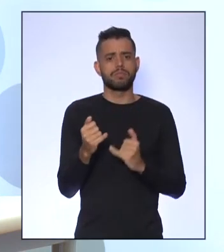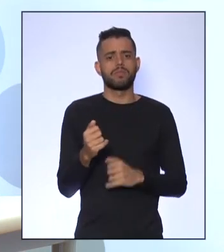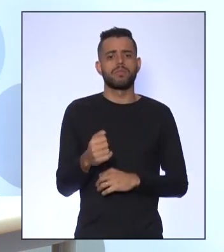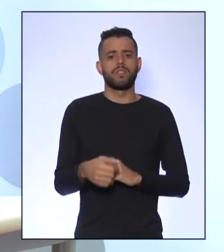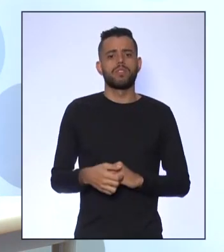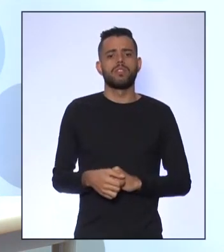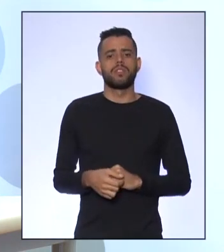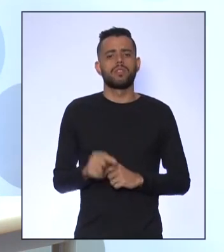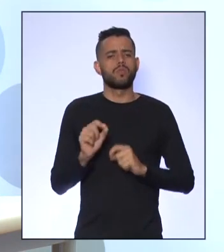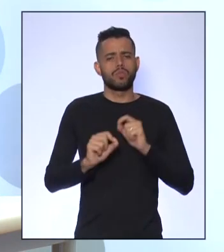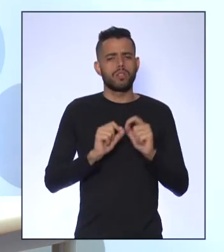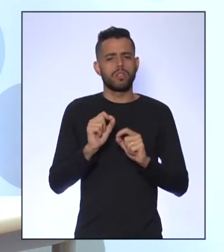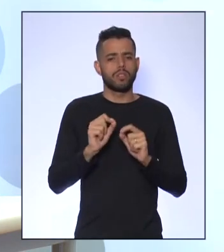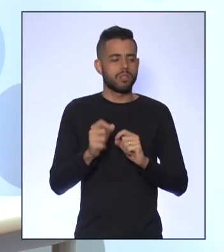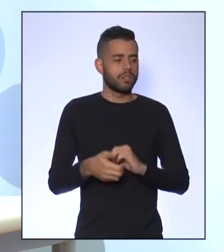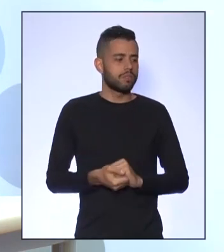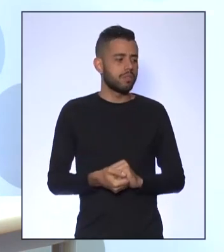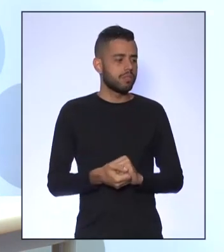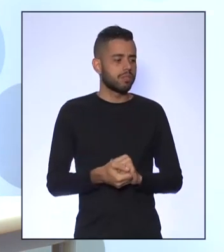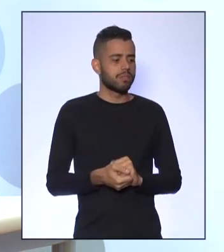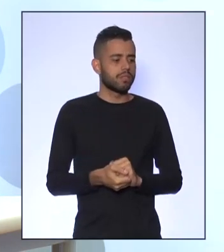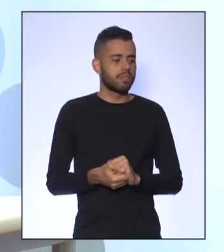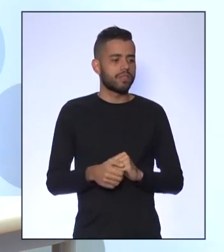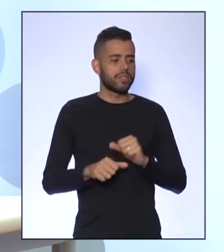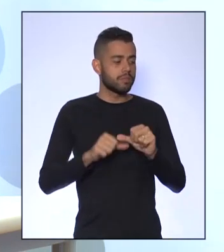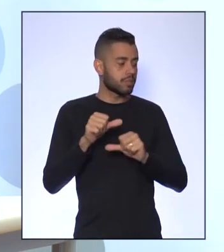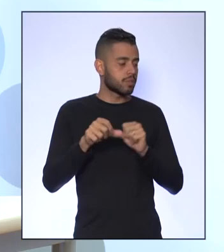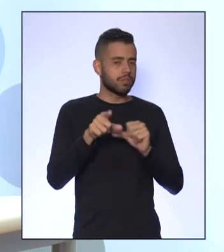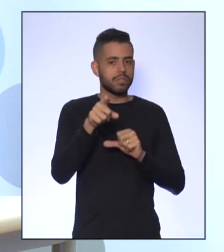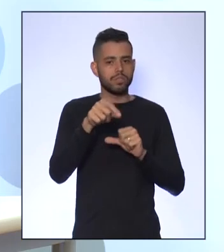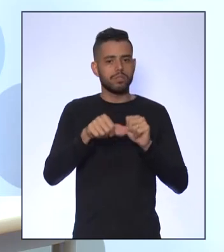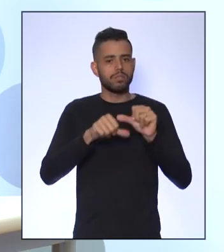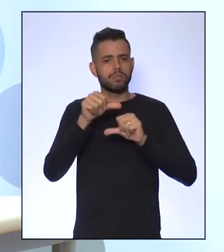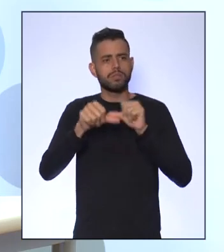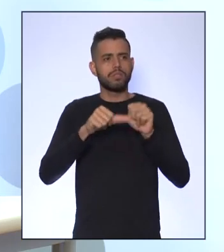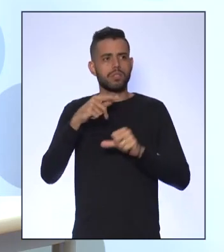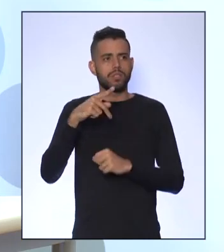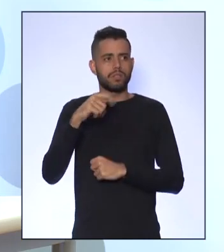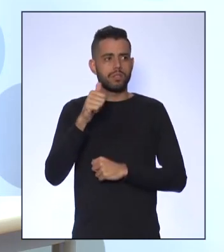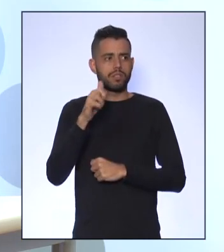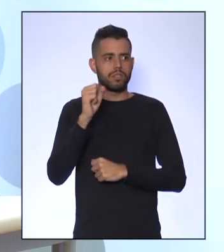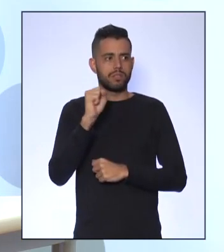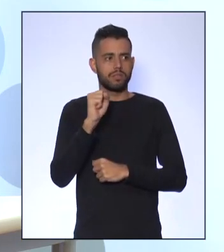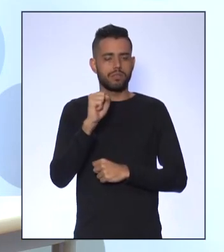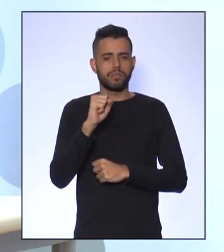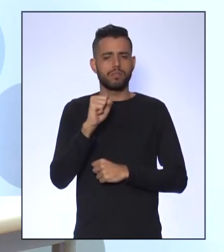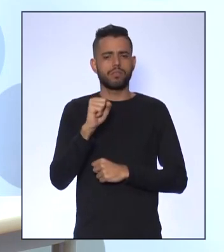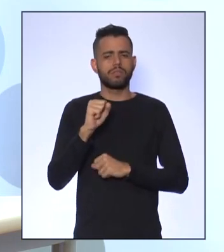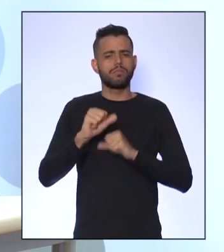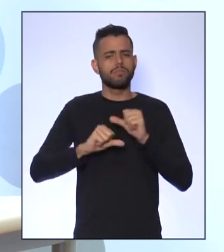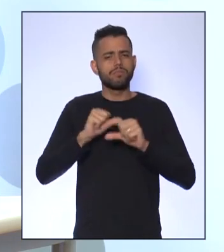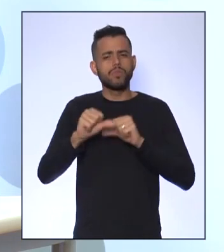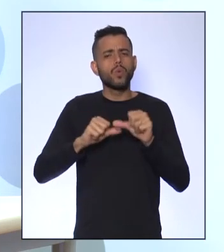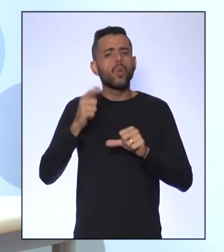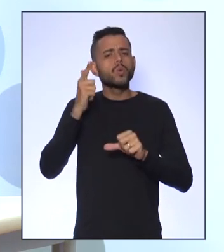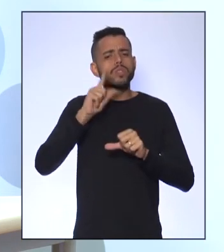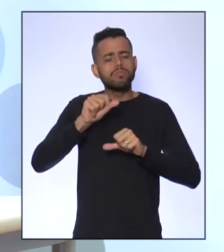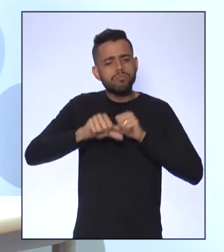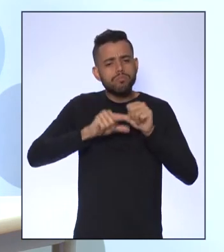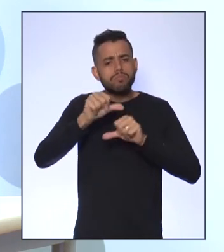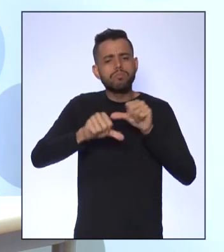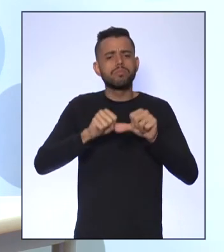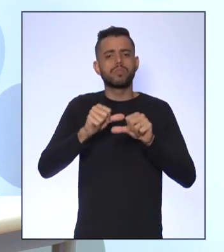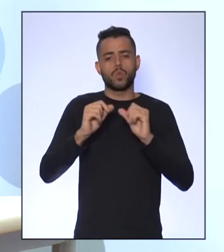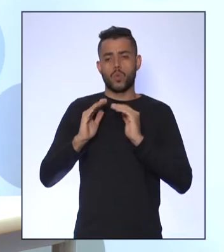Ela precisava de uma mudança. Como em Paris, alguns anos antes, uns 20 anos antes, eles conseguiram fazer a urbanização, demolindo